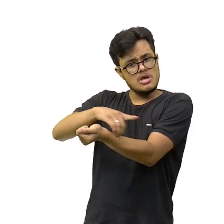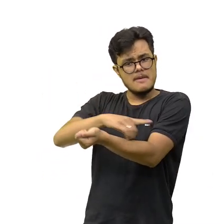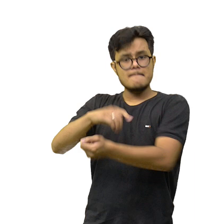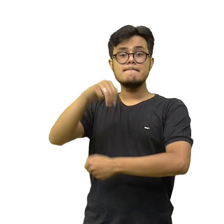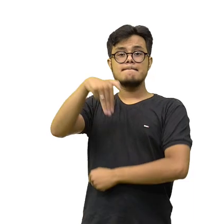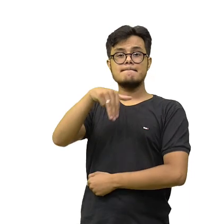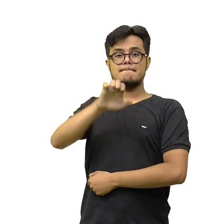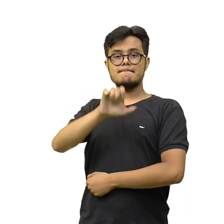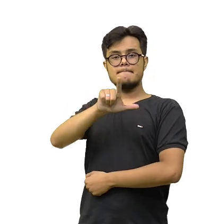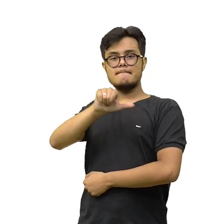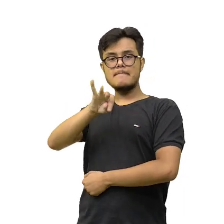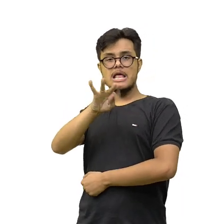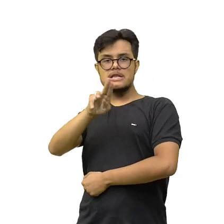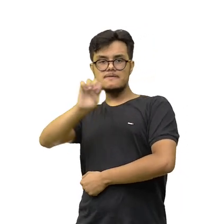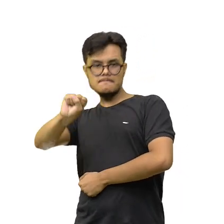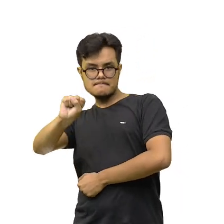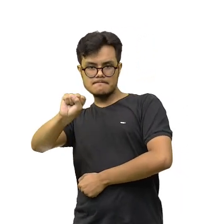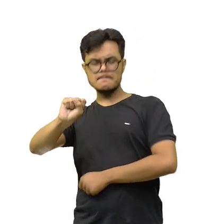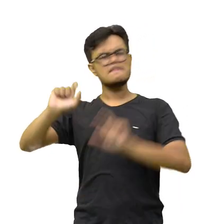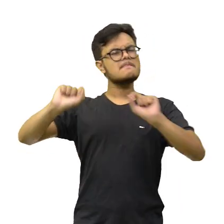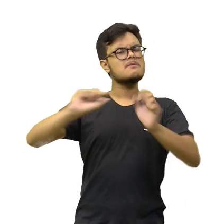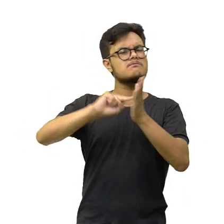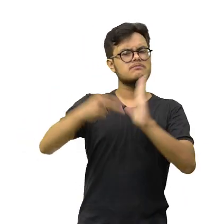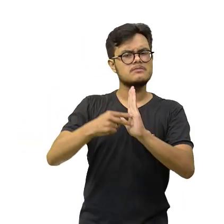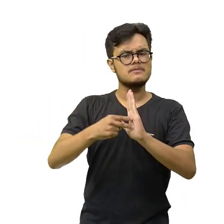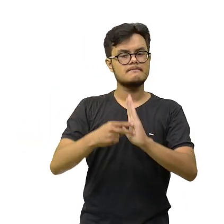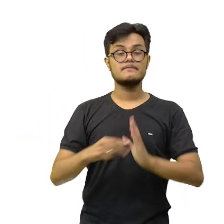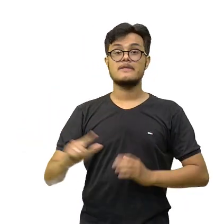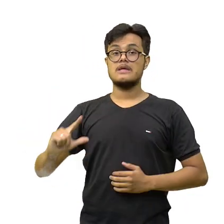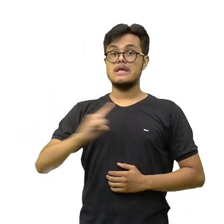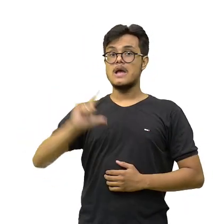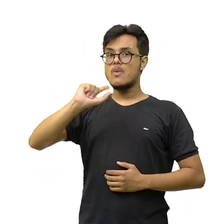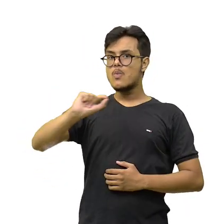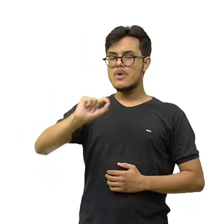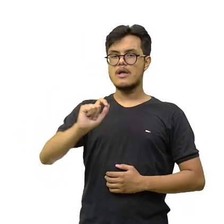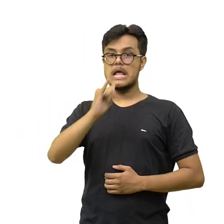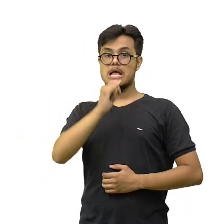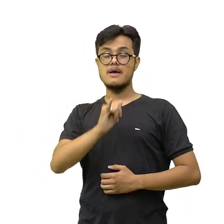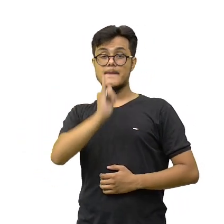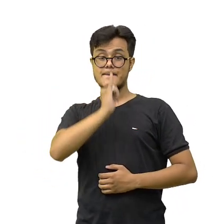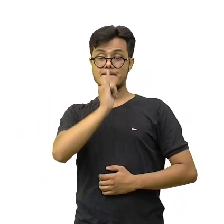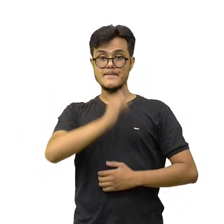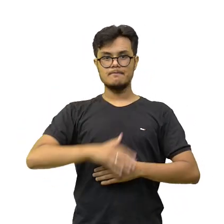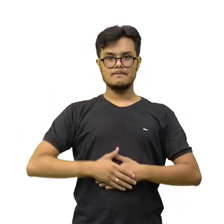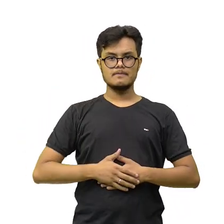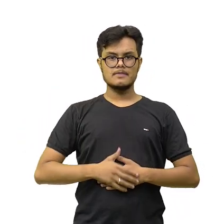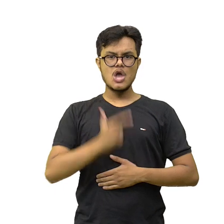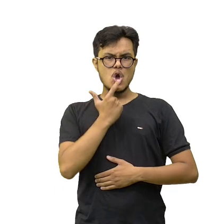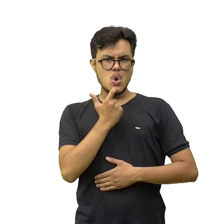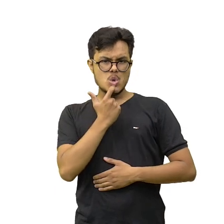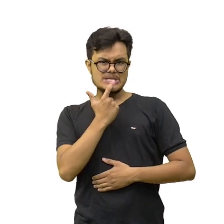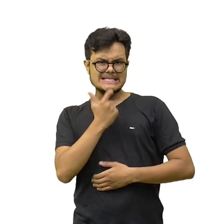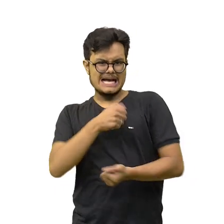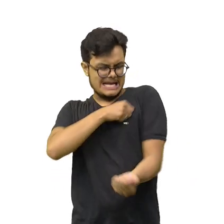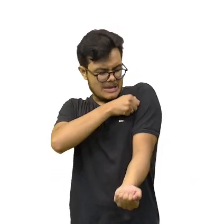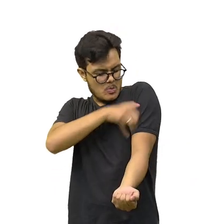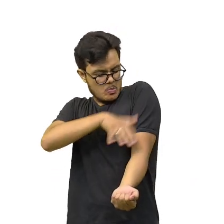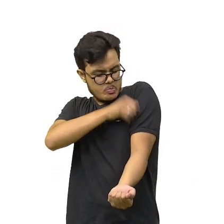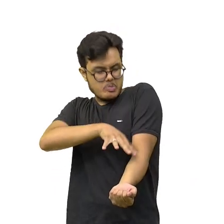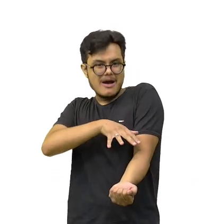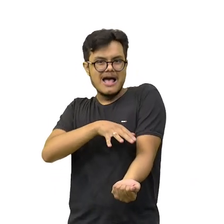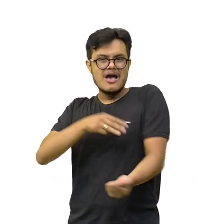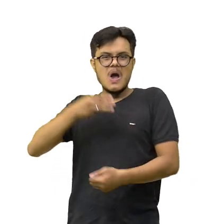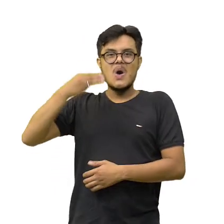mellitus. Diabetes mellitus vai deixar o seu sangue doce